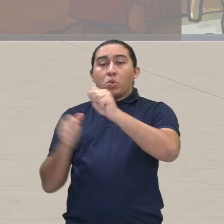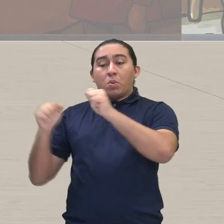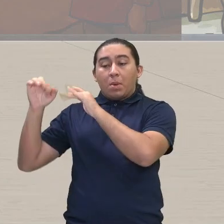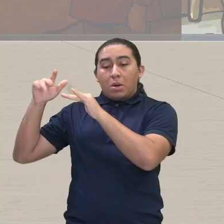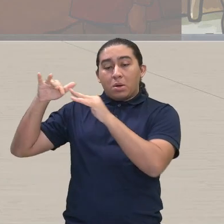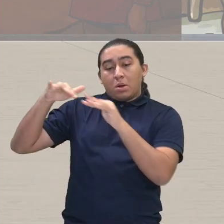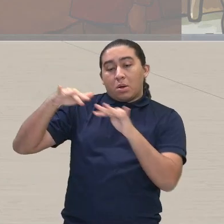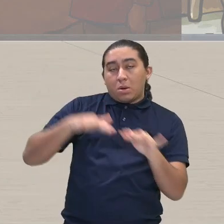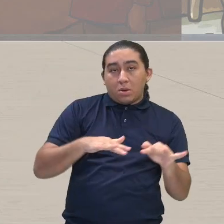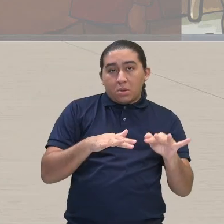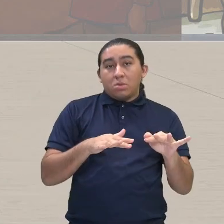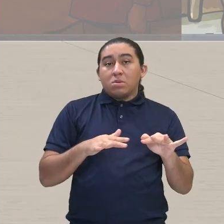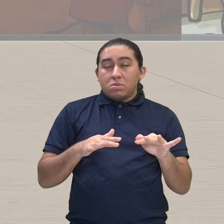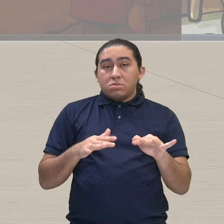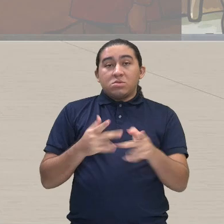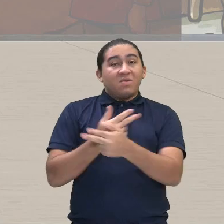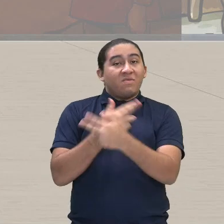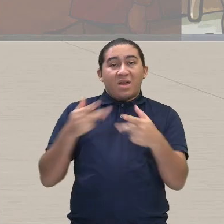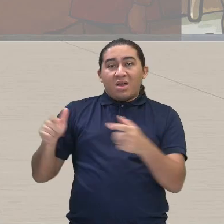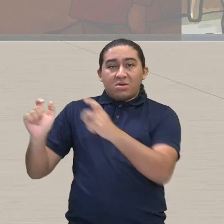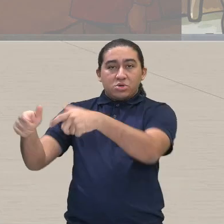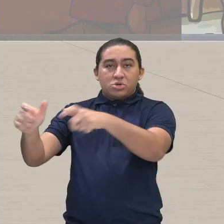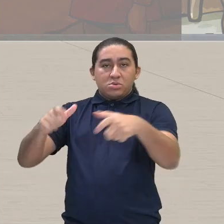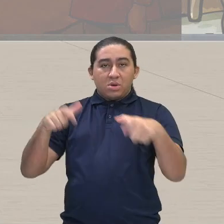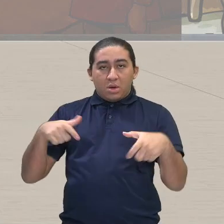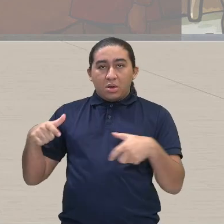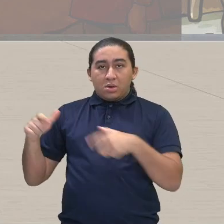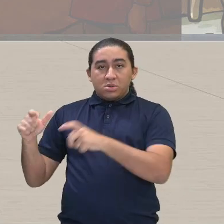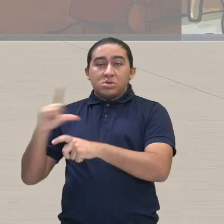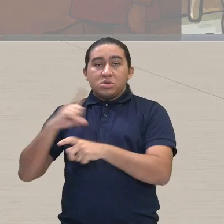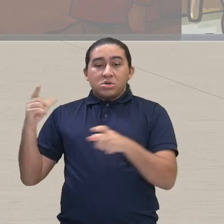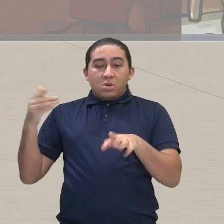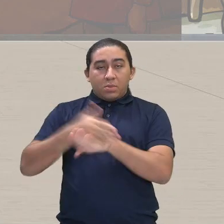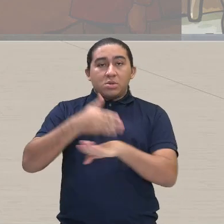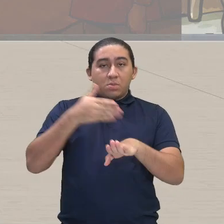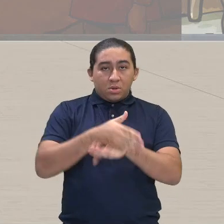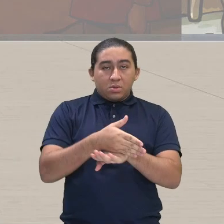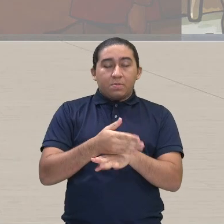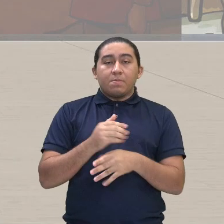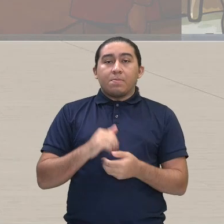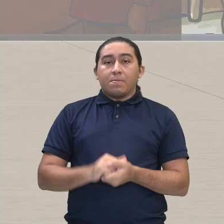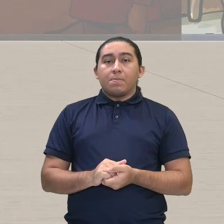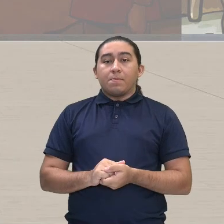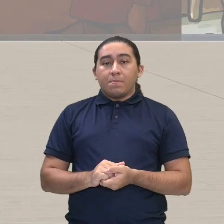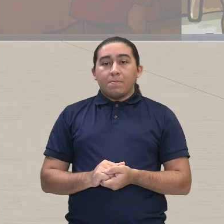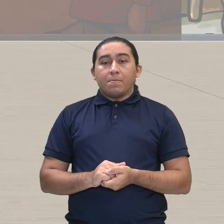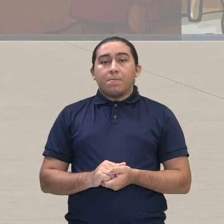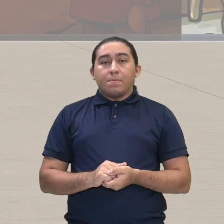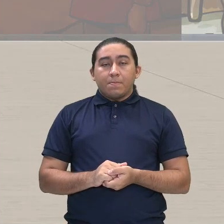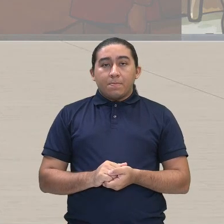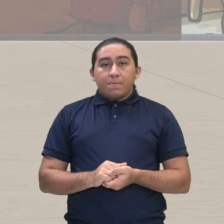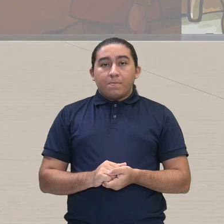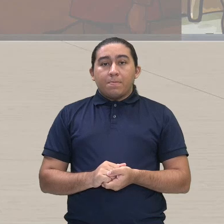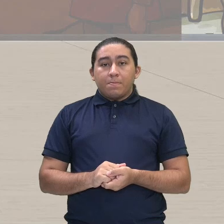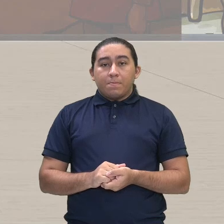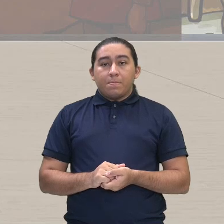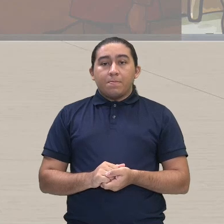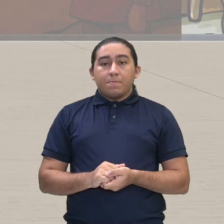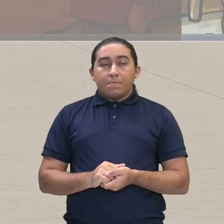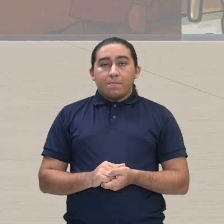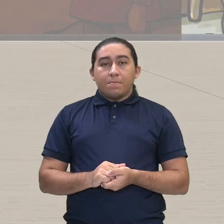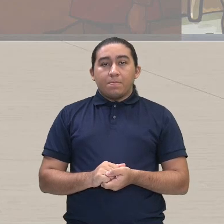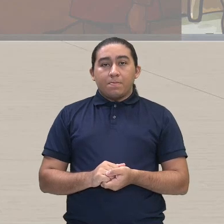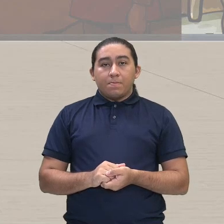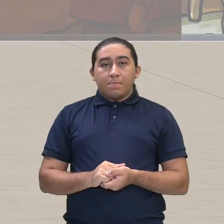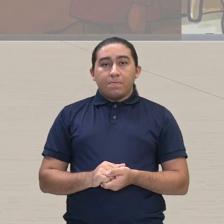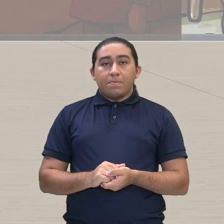ali no continente europeu, entre aspas, porque também a gente sabe que tinha um comércio com o Oriente. Então você imagina que pessoas de nacionalidades